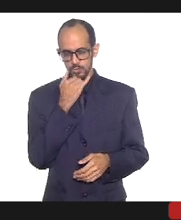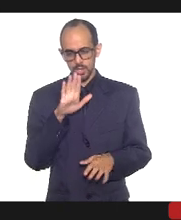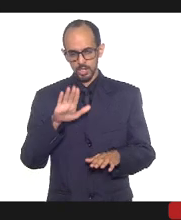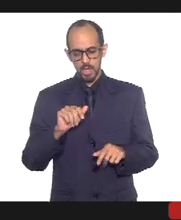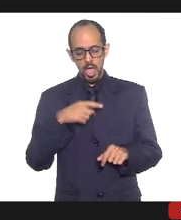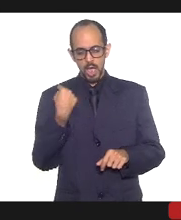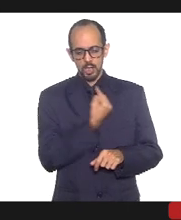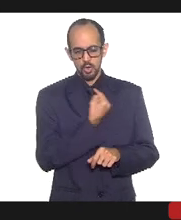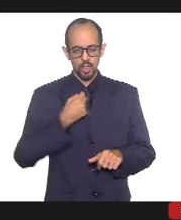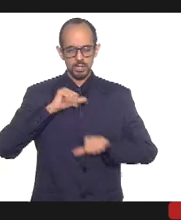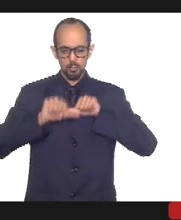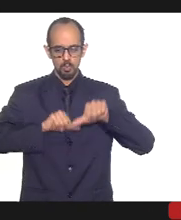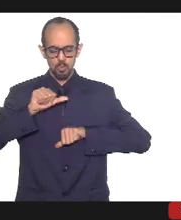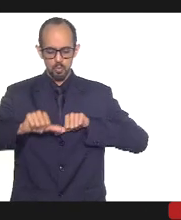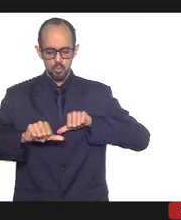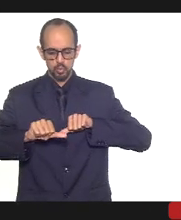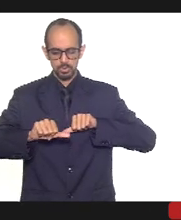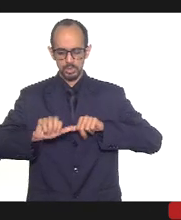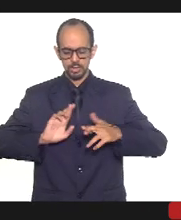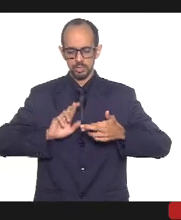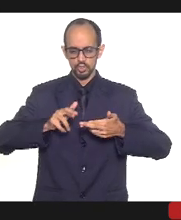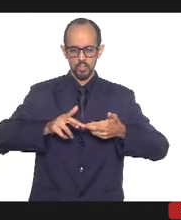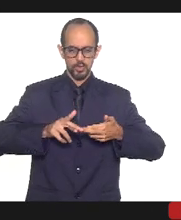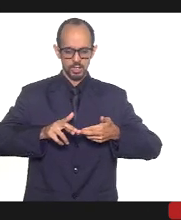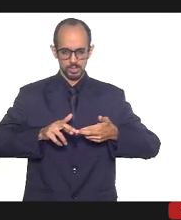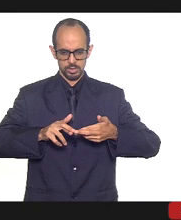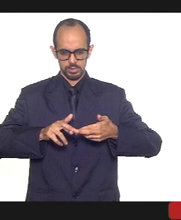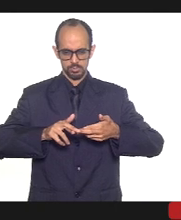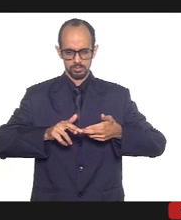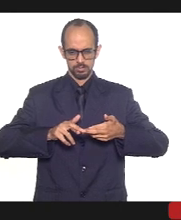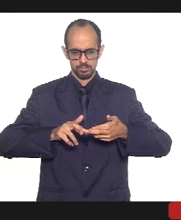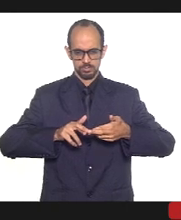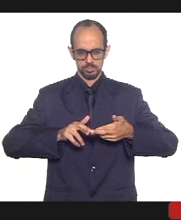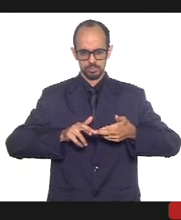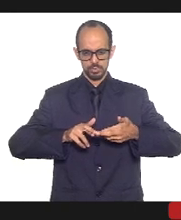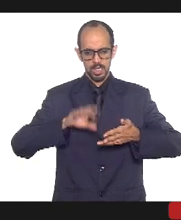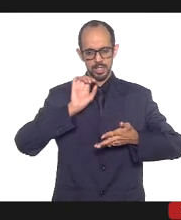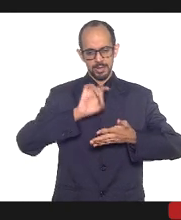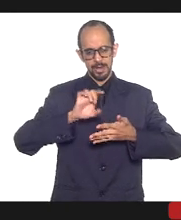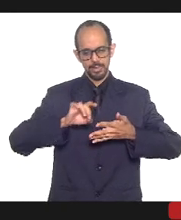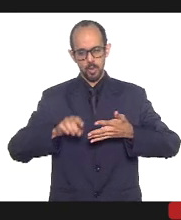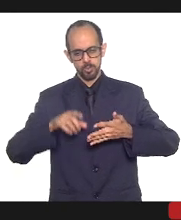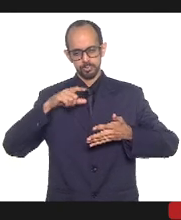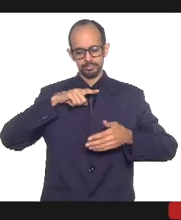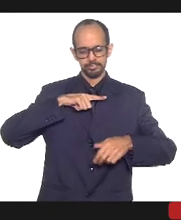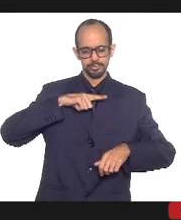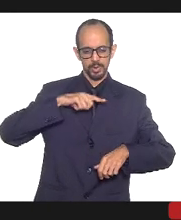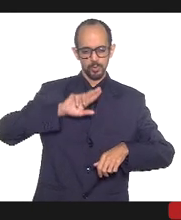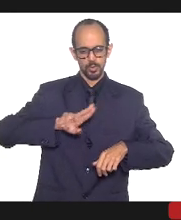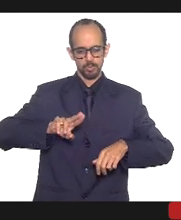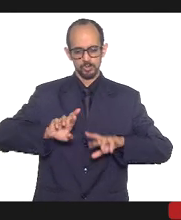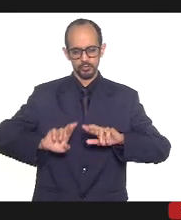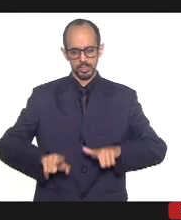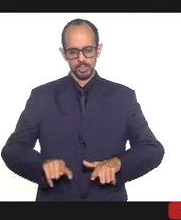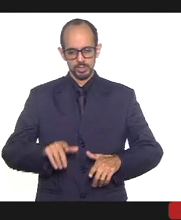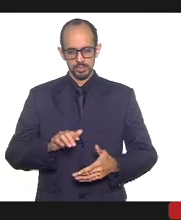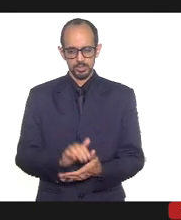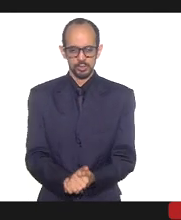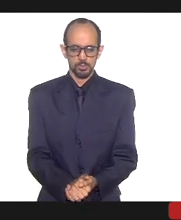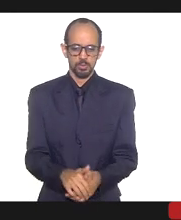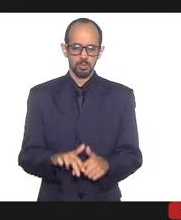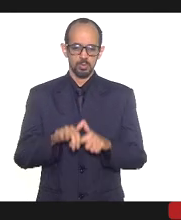da nossa mudança de referência, né, que cada um chama de um nome, por isso que a gente estava